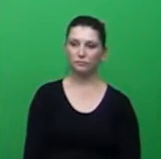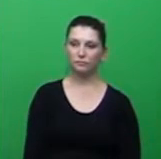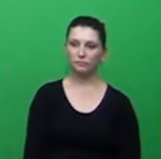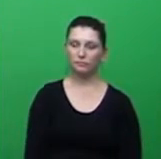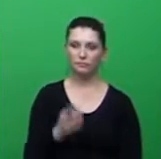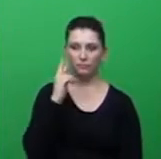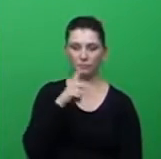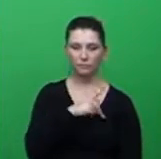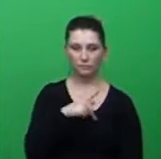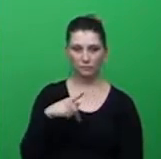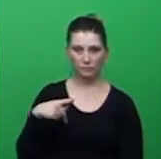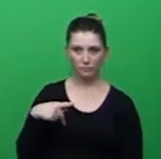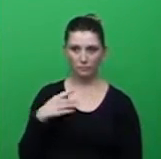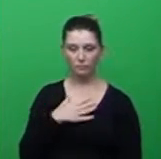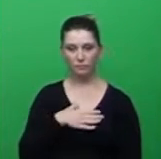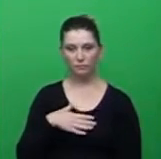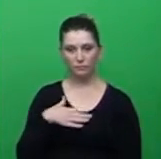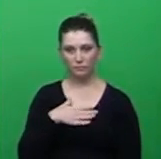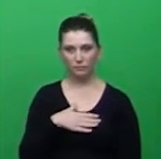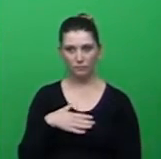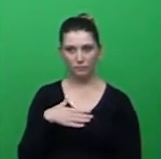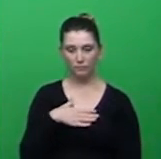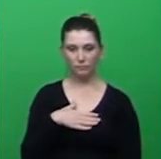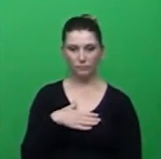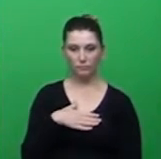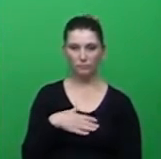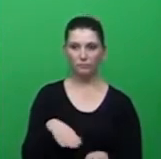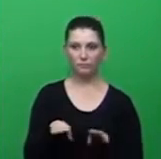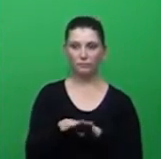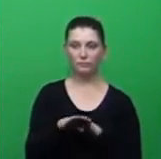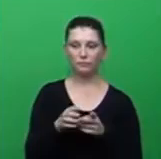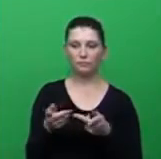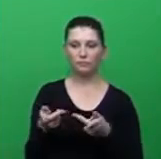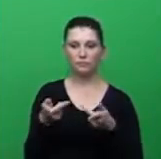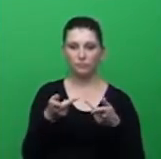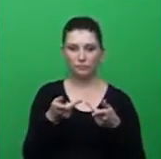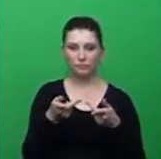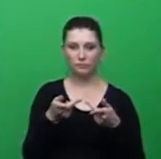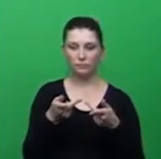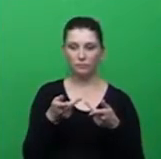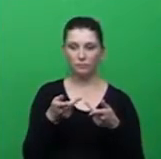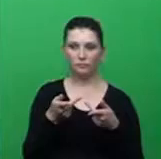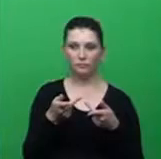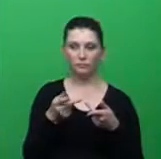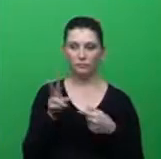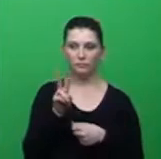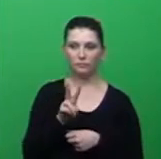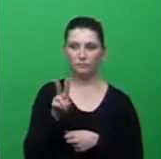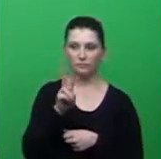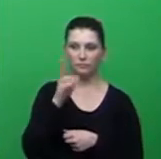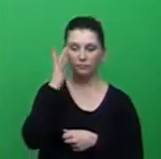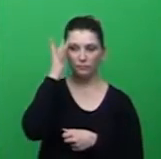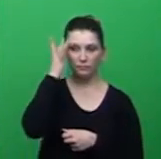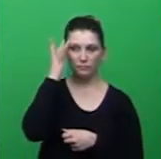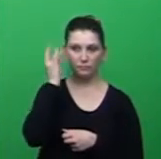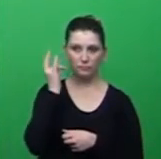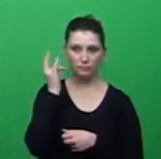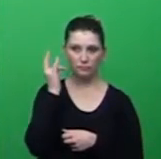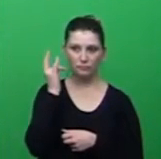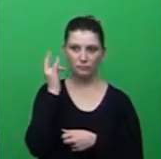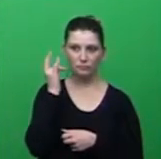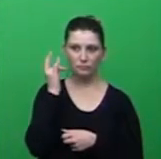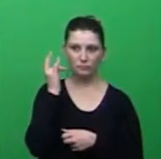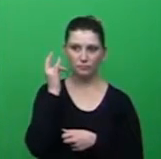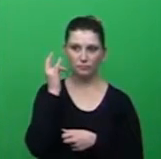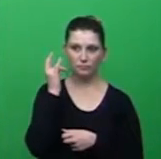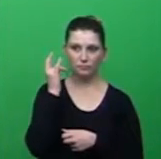Senhor presidente, então eu gostaria de oficializar o convite aos demais vereadores a visita, então, às cooperativas, em